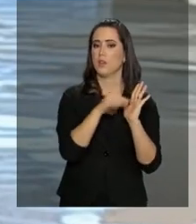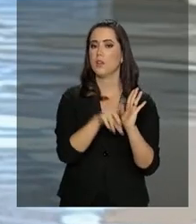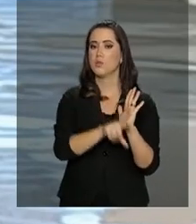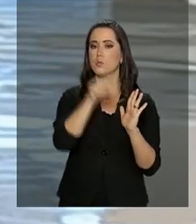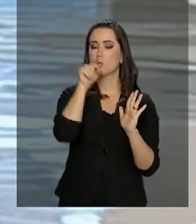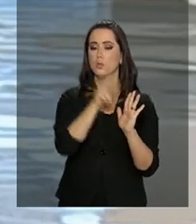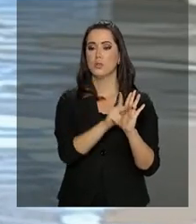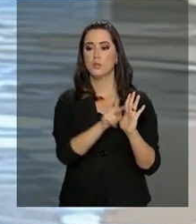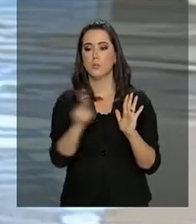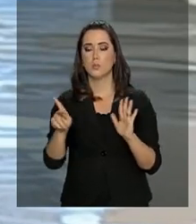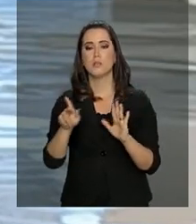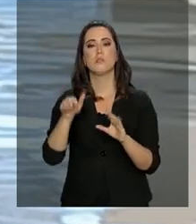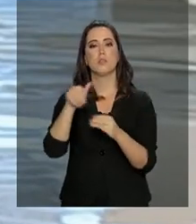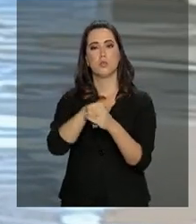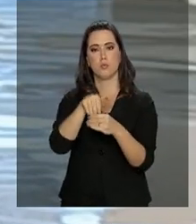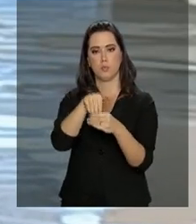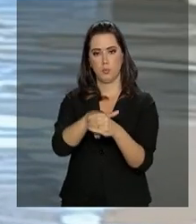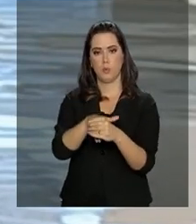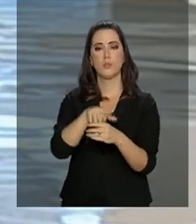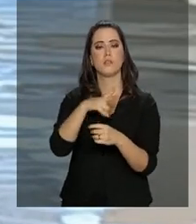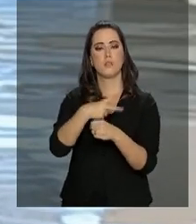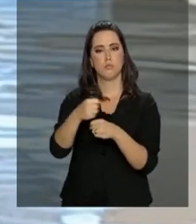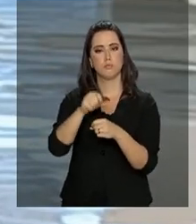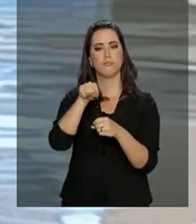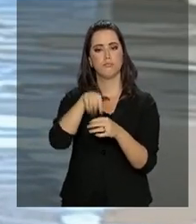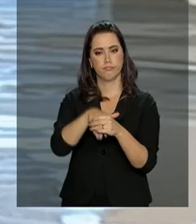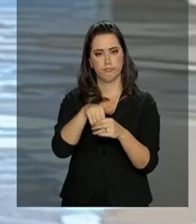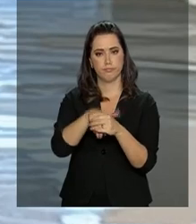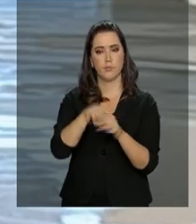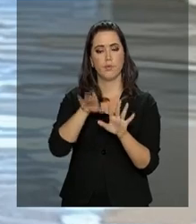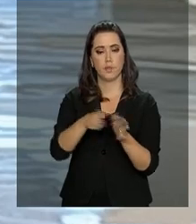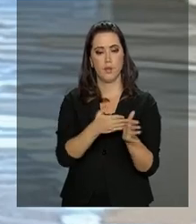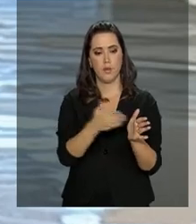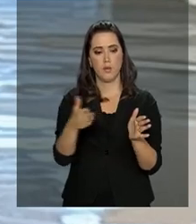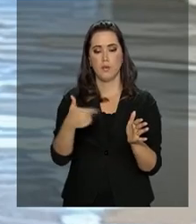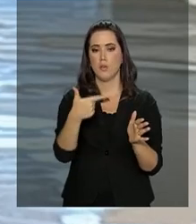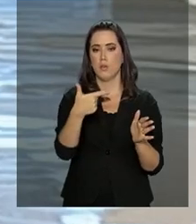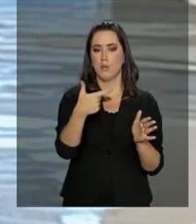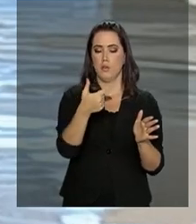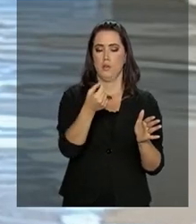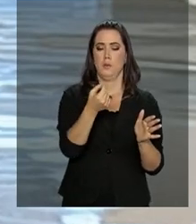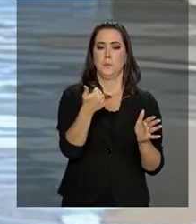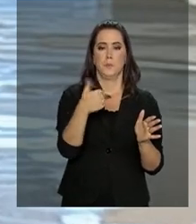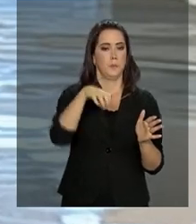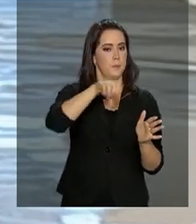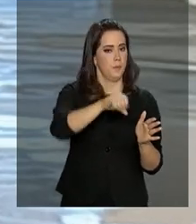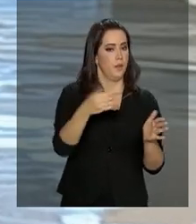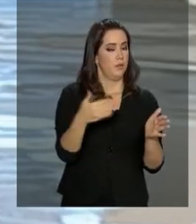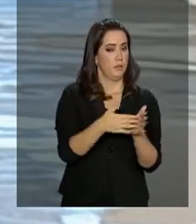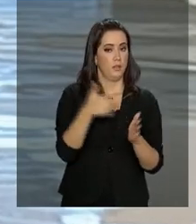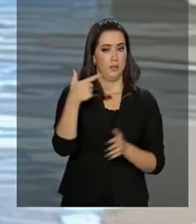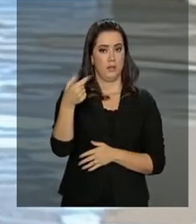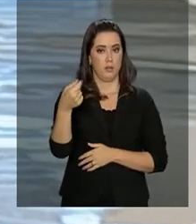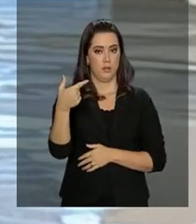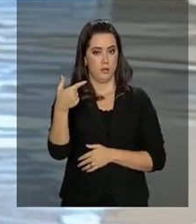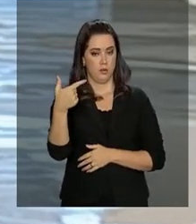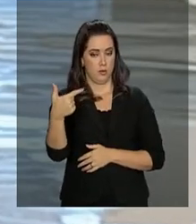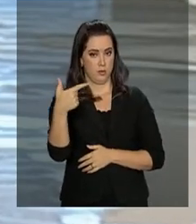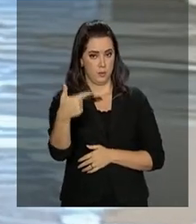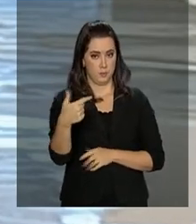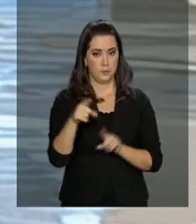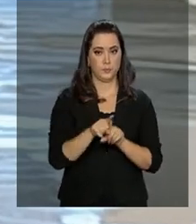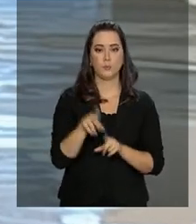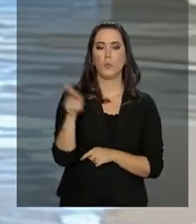escolhido pelo povo para tomar posse nesse cargo, nesse período de 2019 a 2022. Bolsonaro